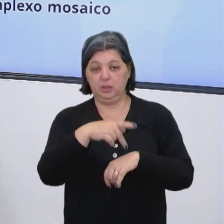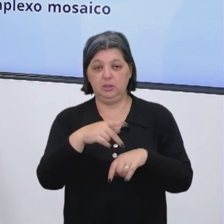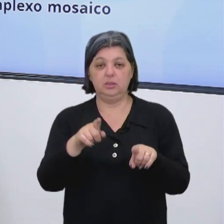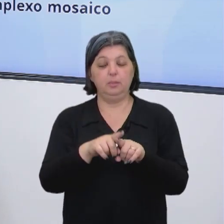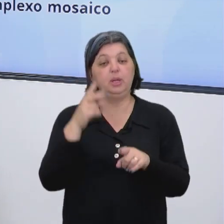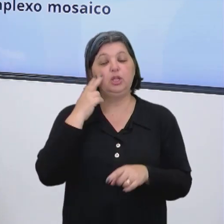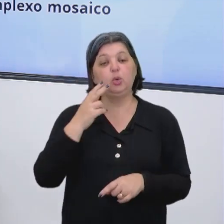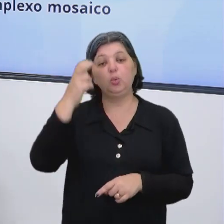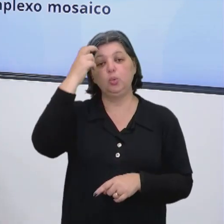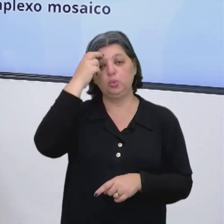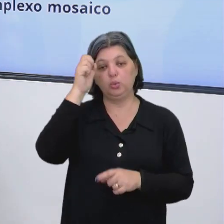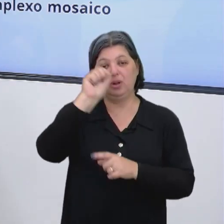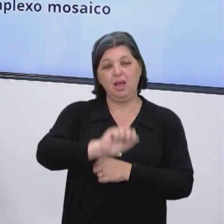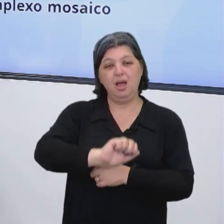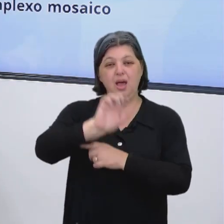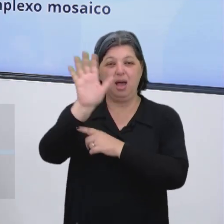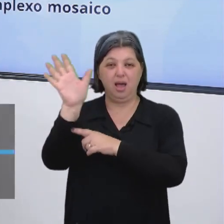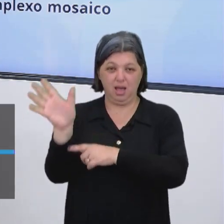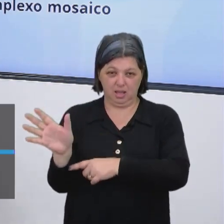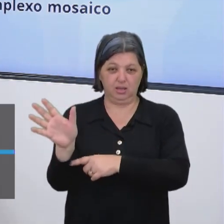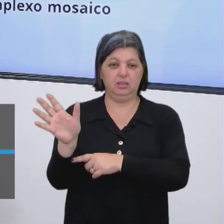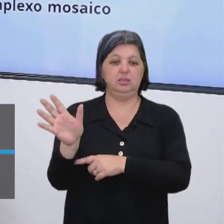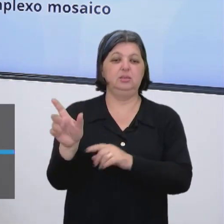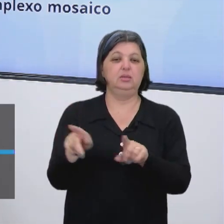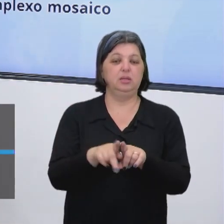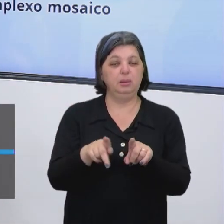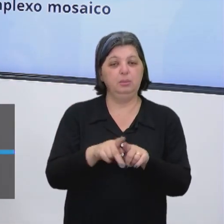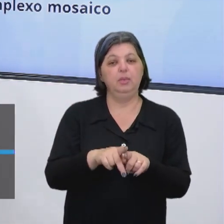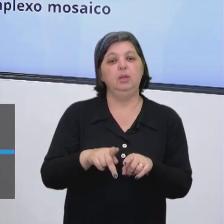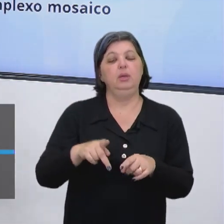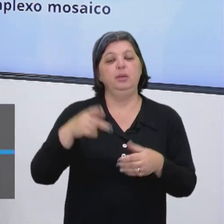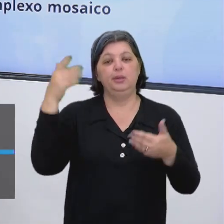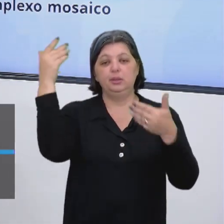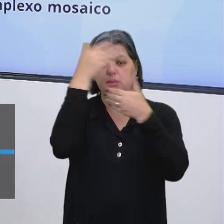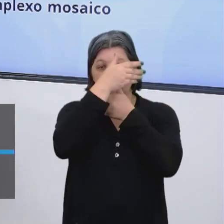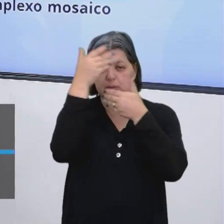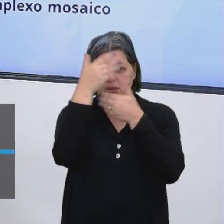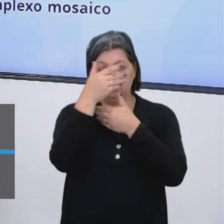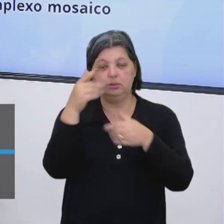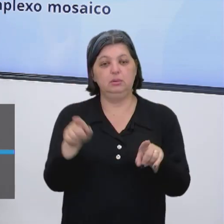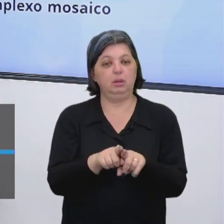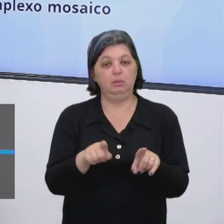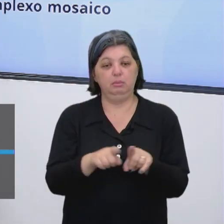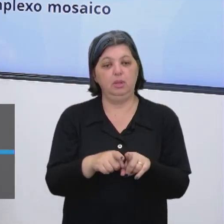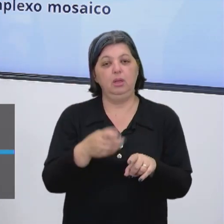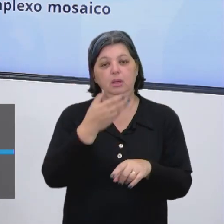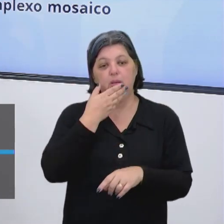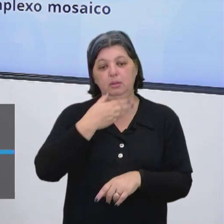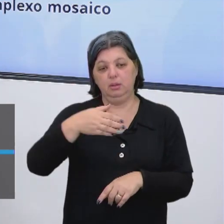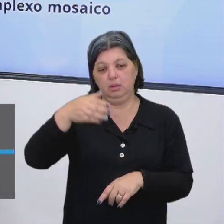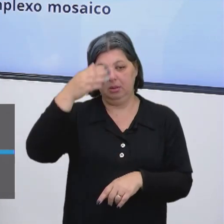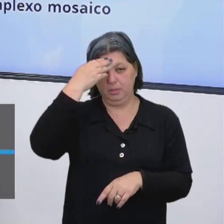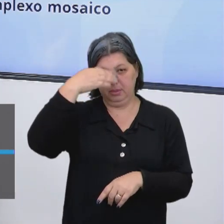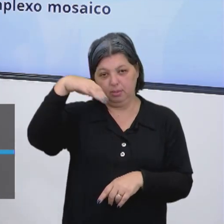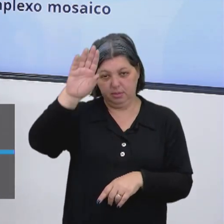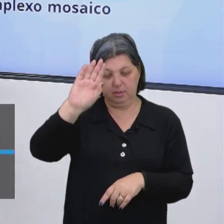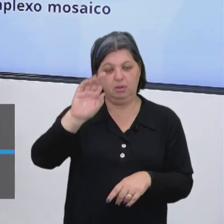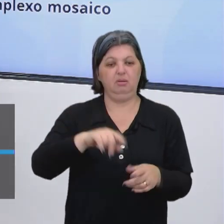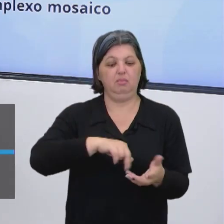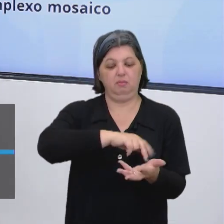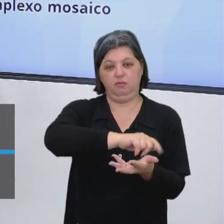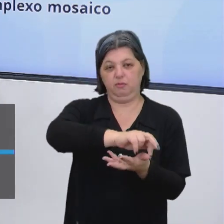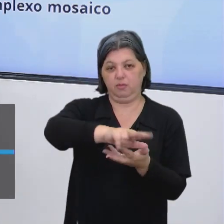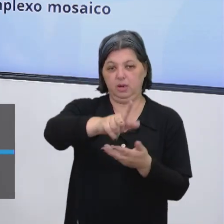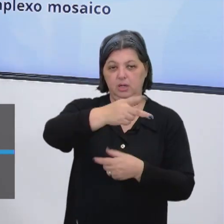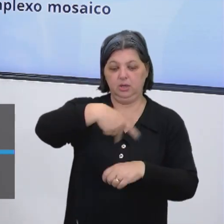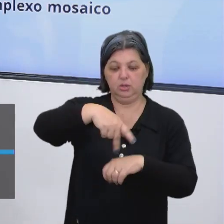cultura asiática, enfim, cultura síria, cultura árabe, entre outros, né, universos. Então, quando a